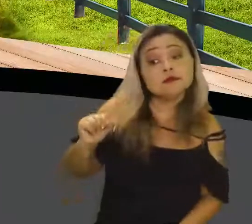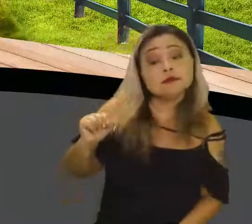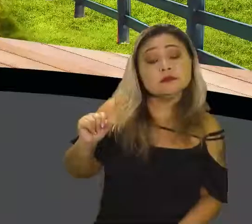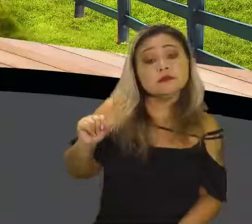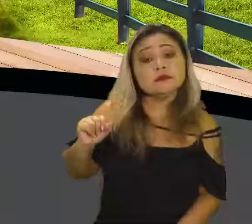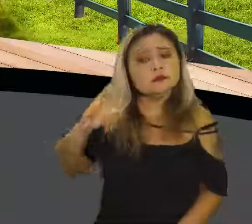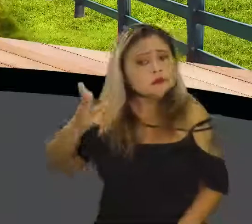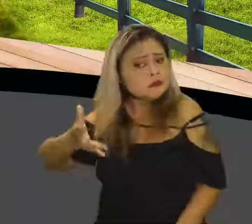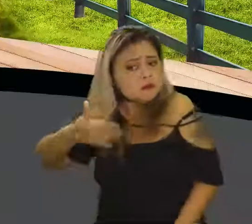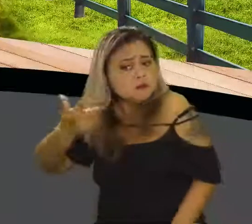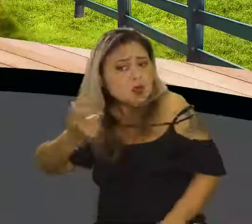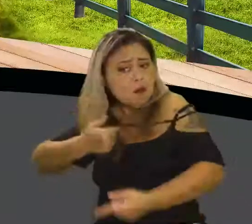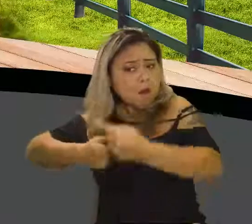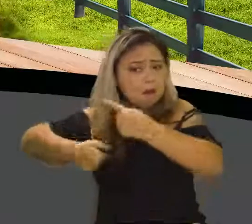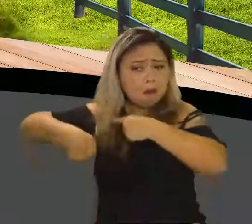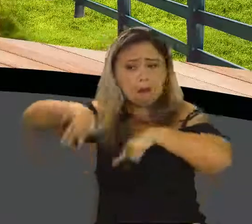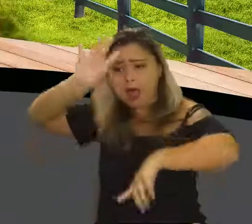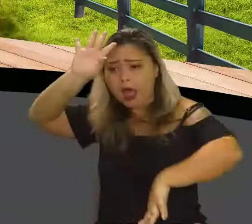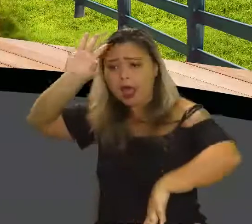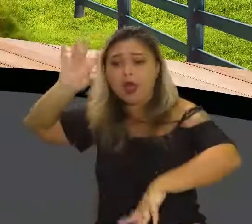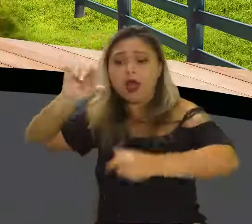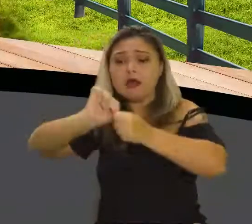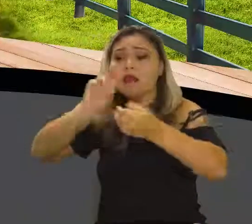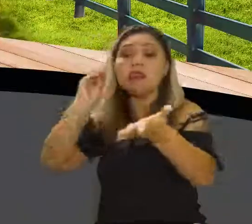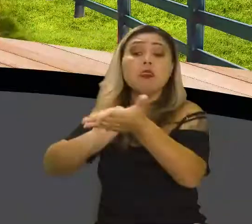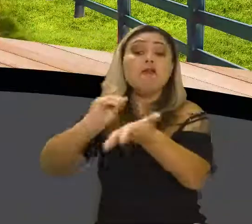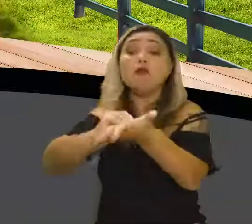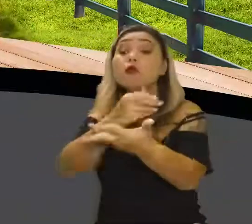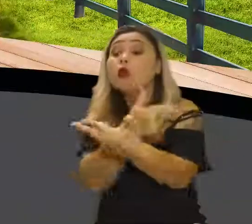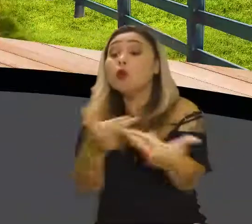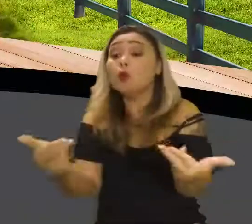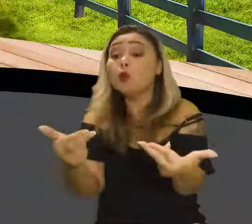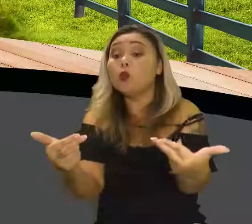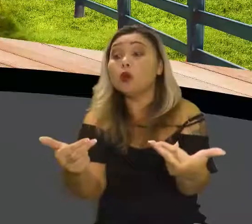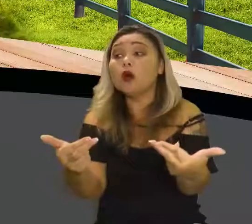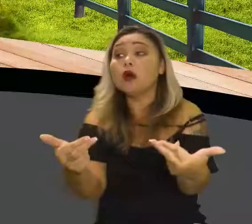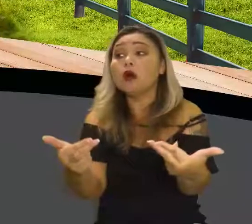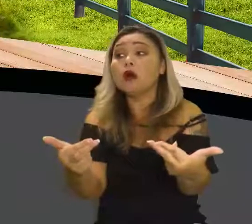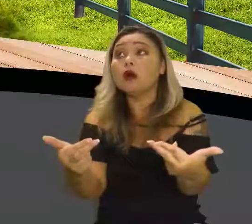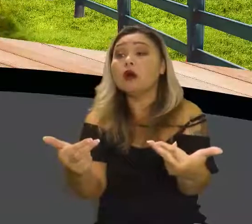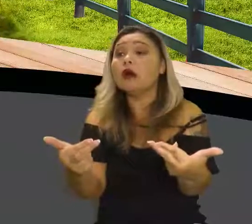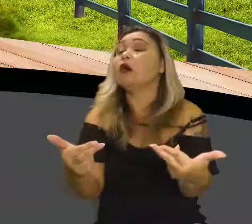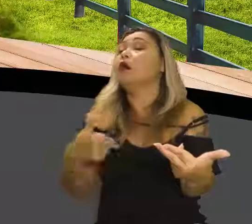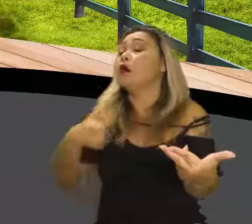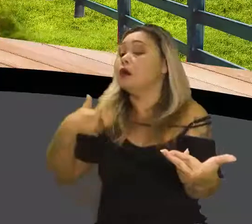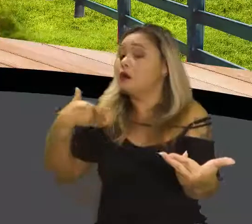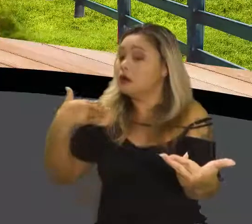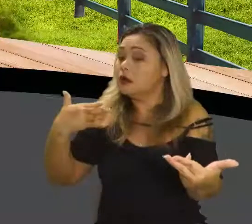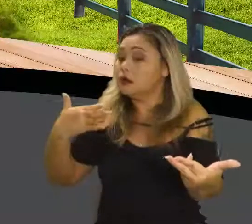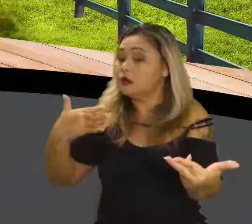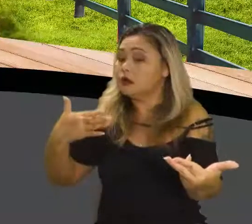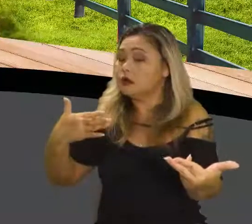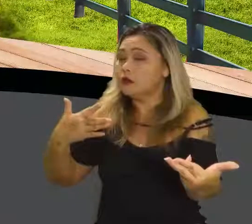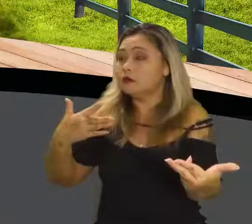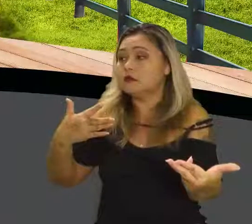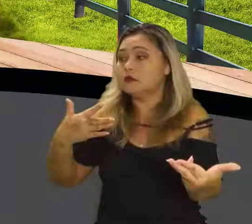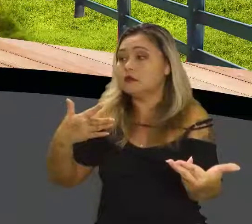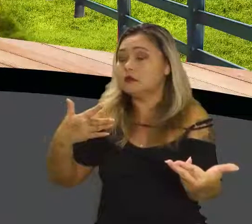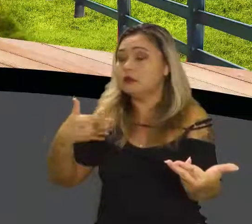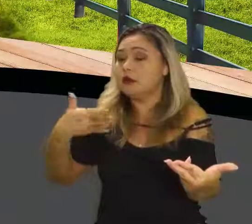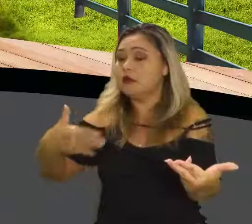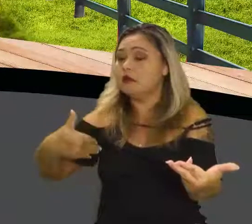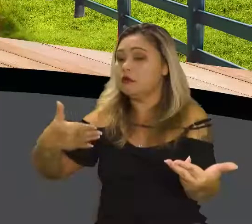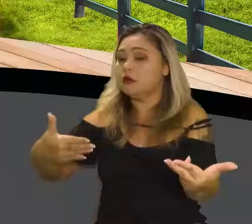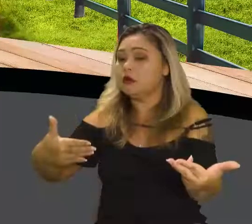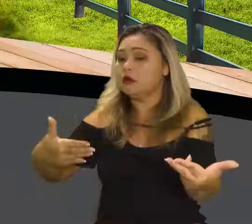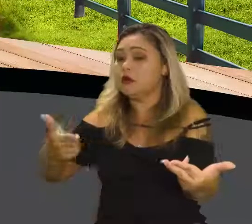quero dar um up. Está faltando algo. Um deles é o processamento. Não é processamento, eu falo